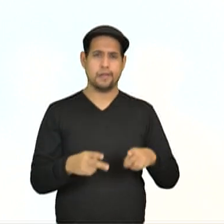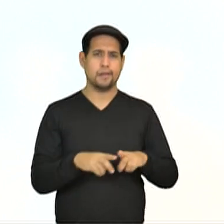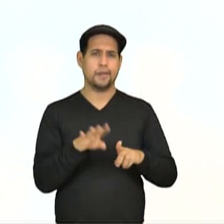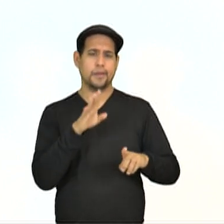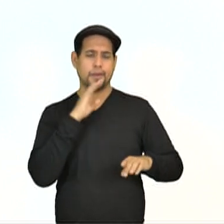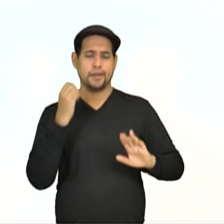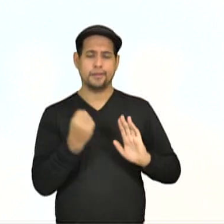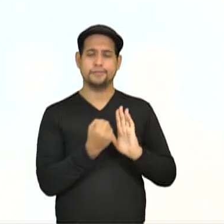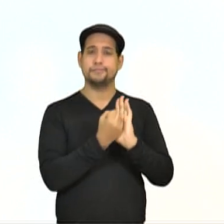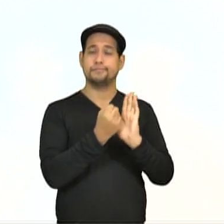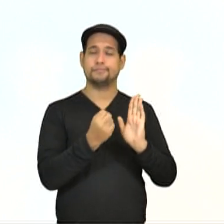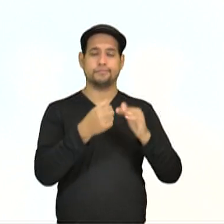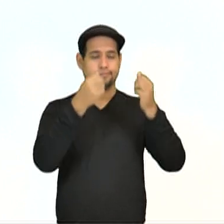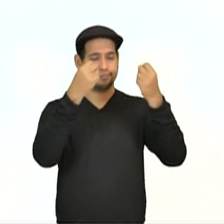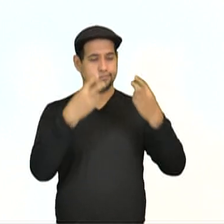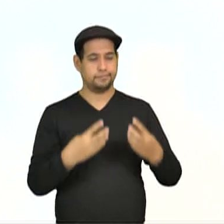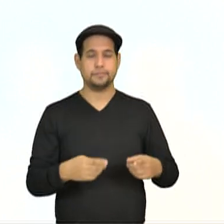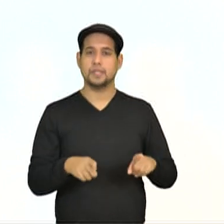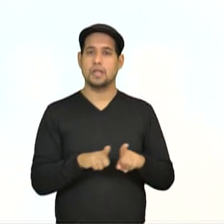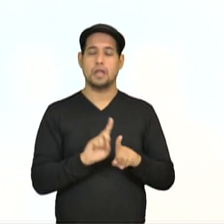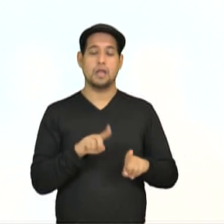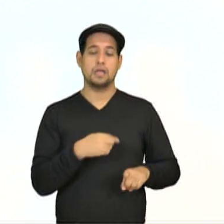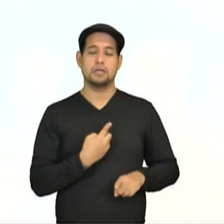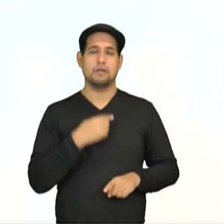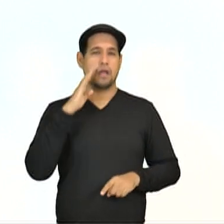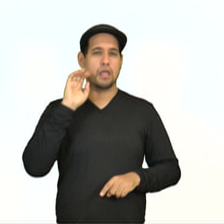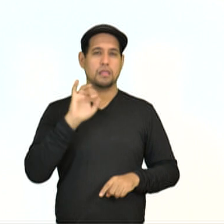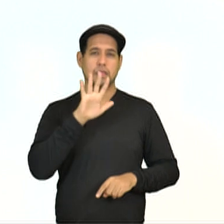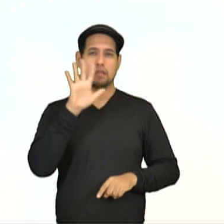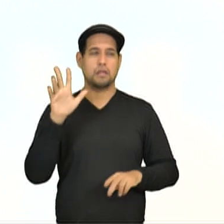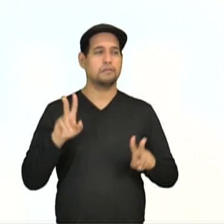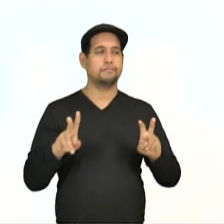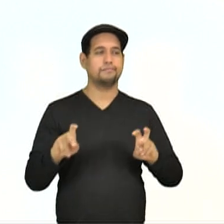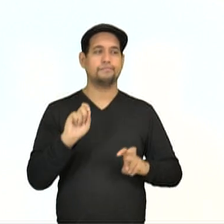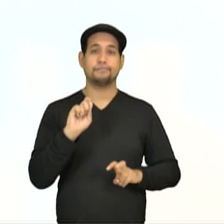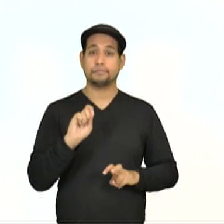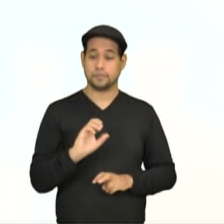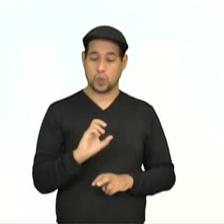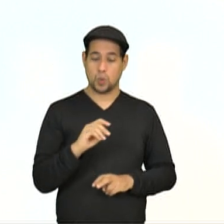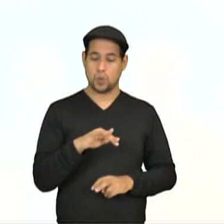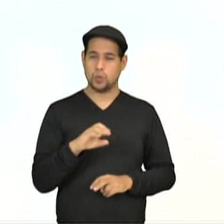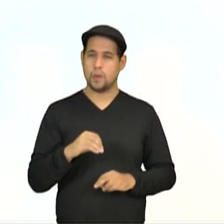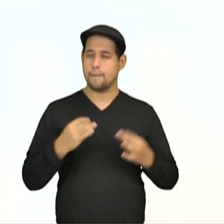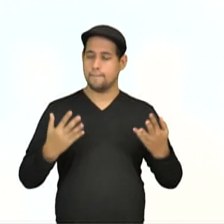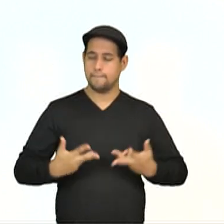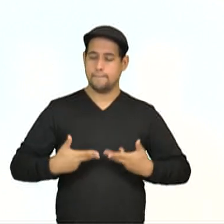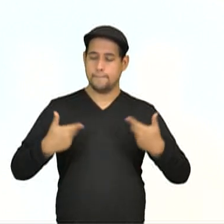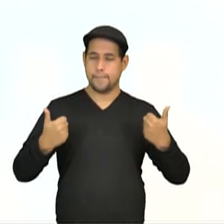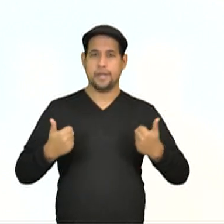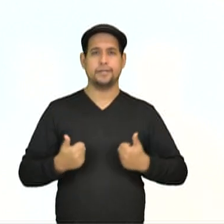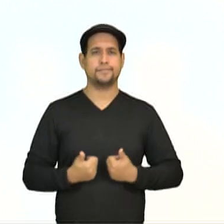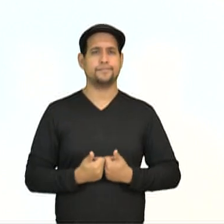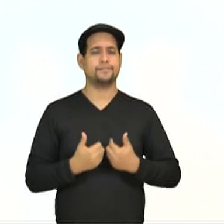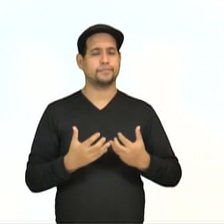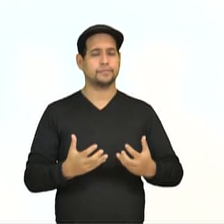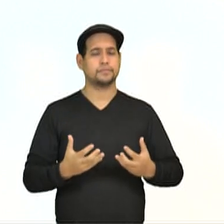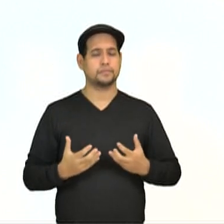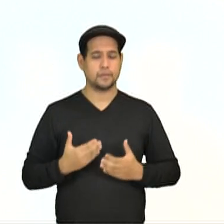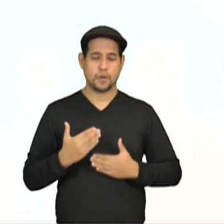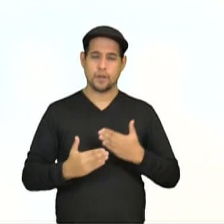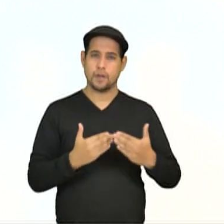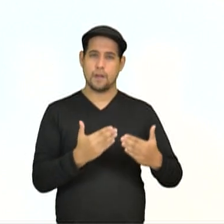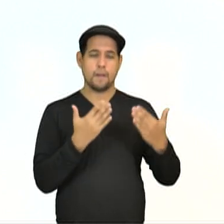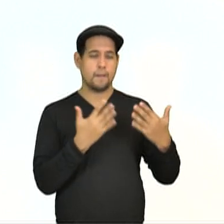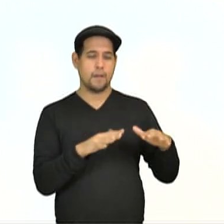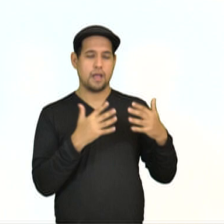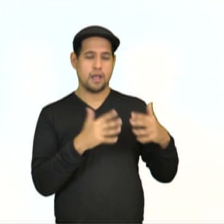os elementos da narrativa, compreender um pouco mais sobre o conto maravilhoso. Quero continuar